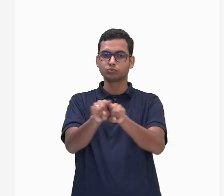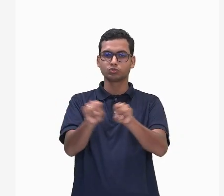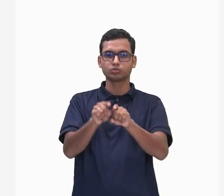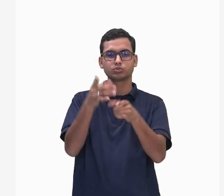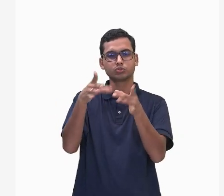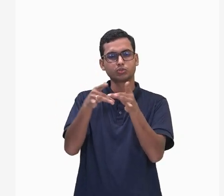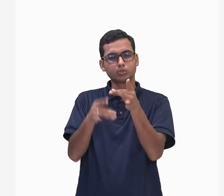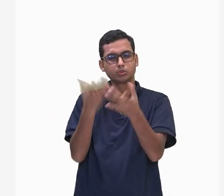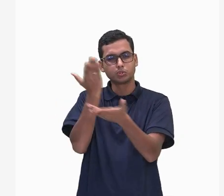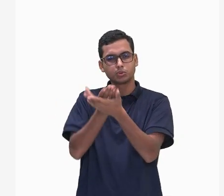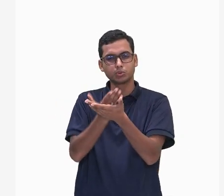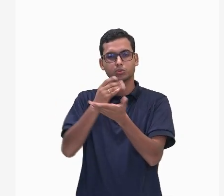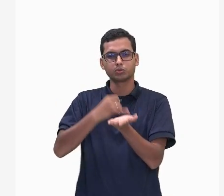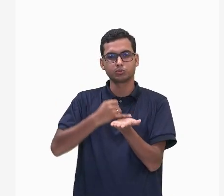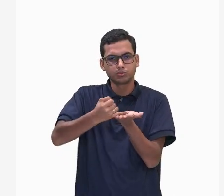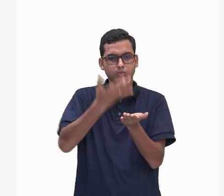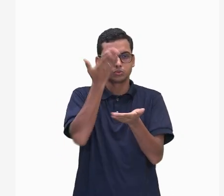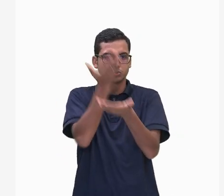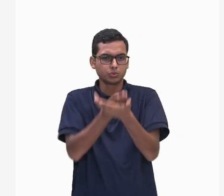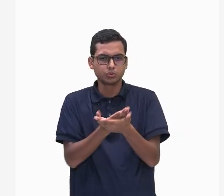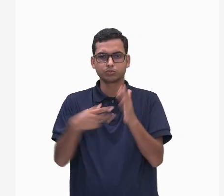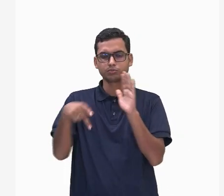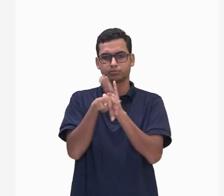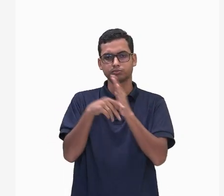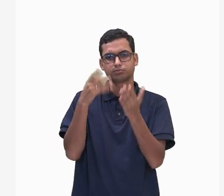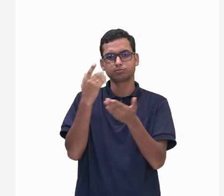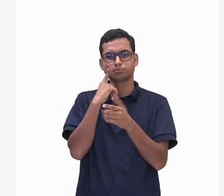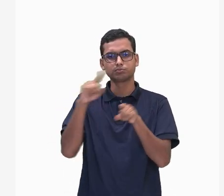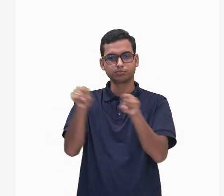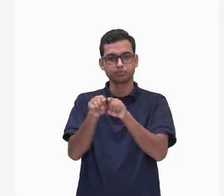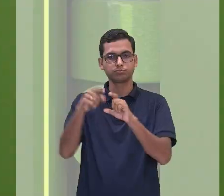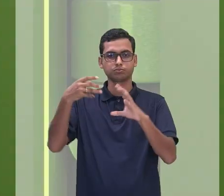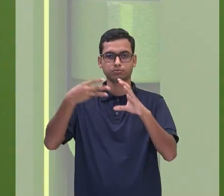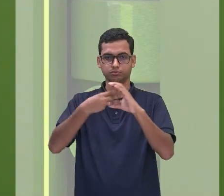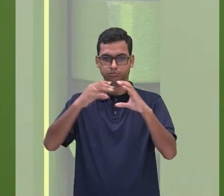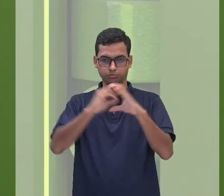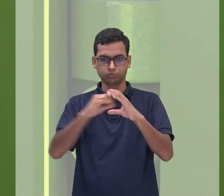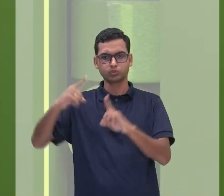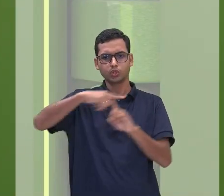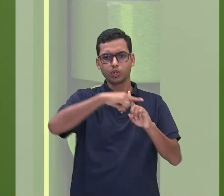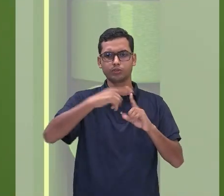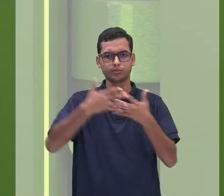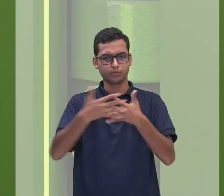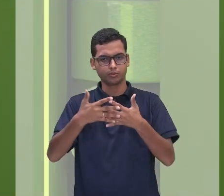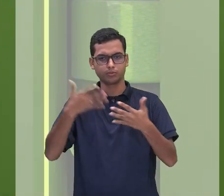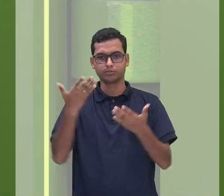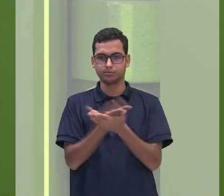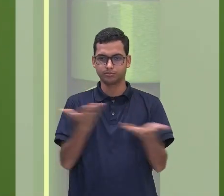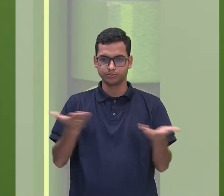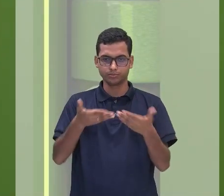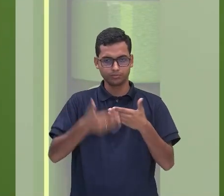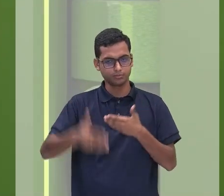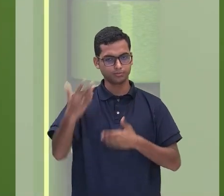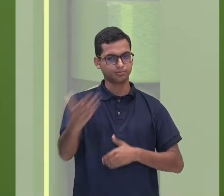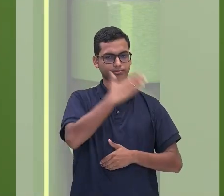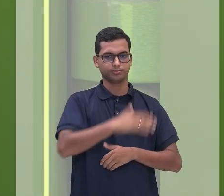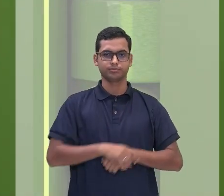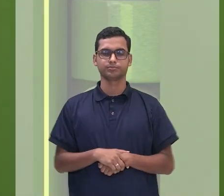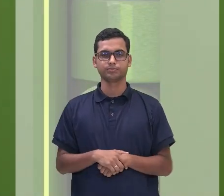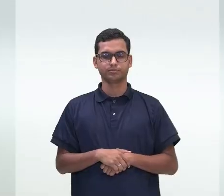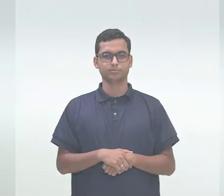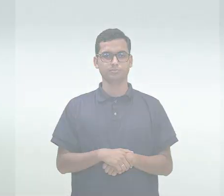é introdução ao estudo da histologia e os tipos de tecidos. Tá? Então essa é a nossa aula, vamos começar